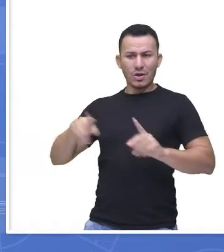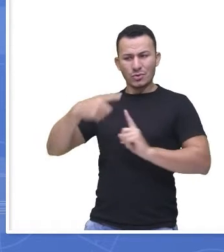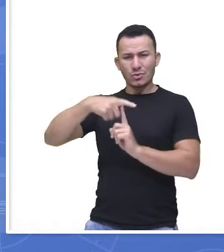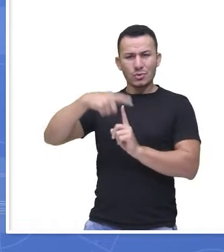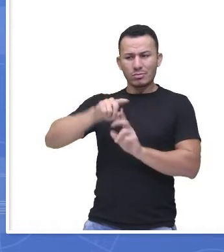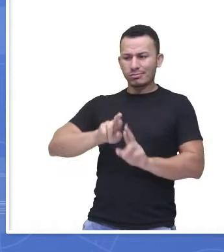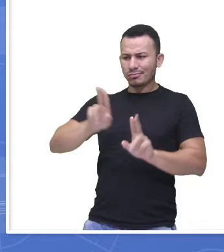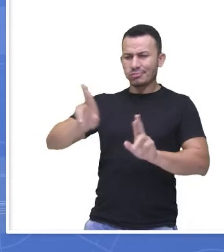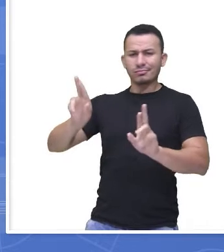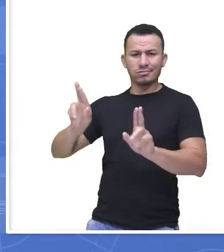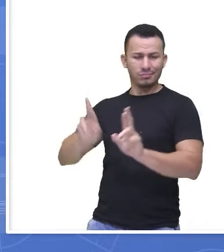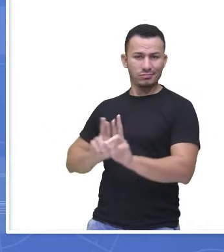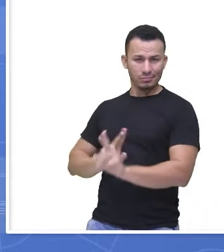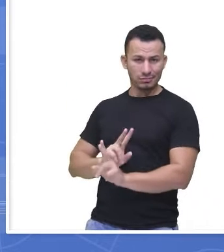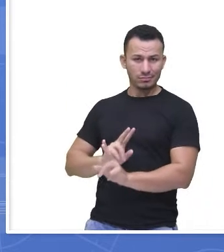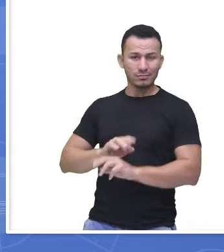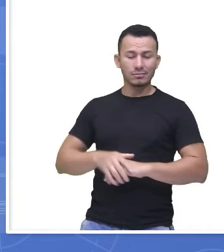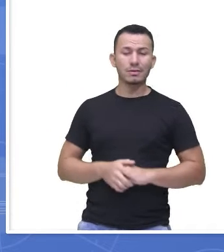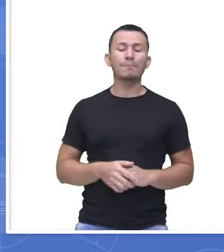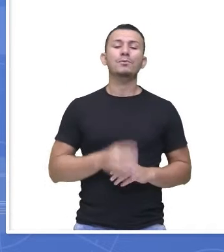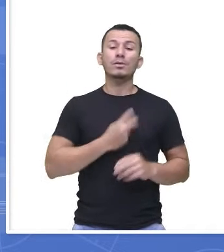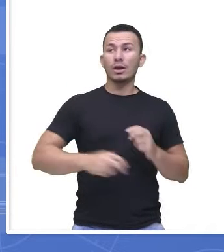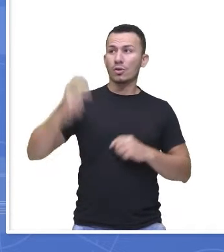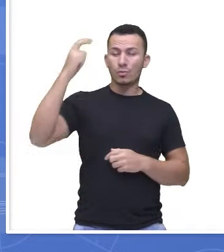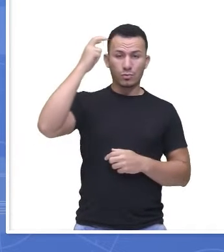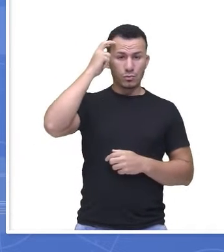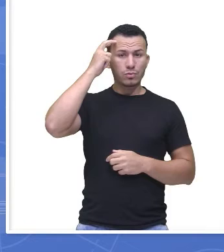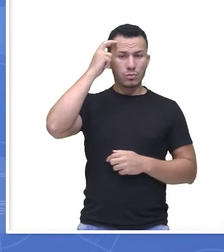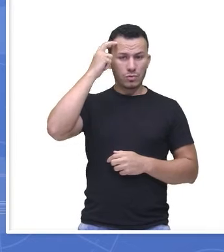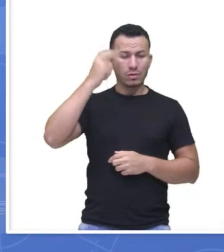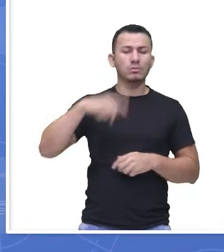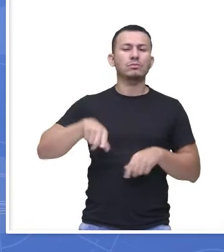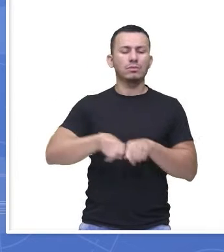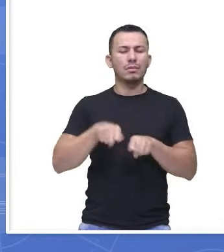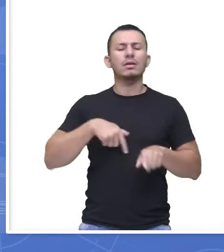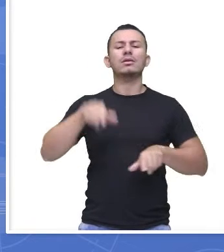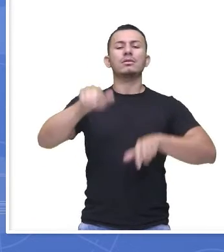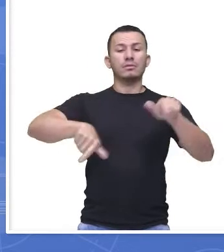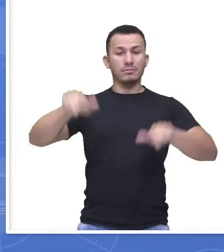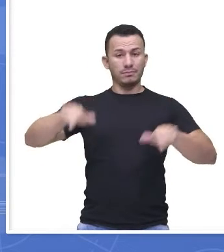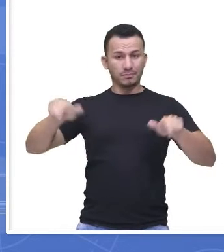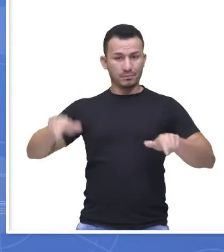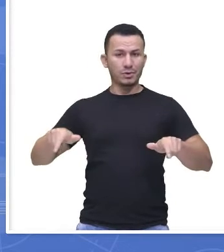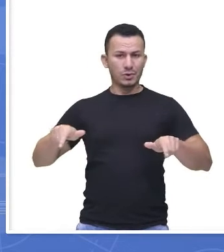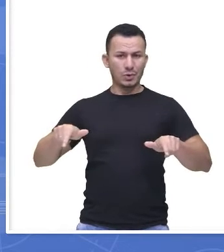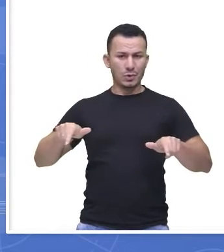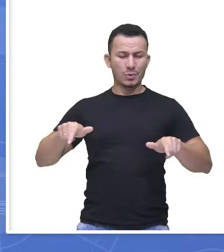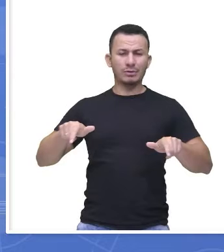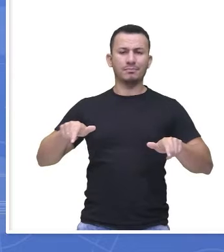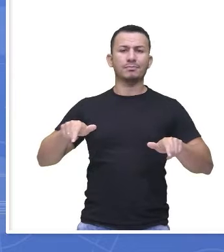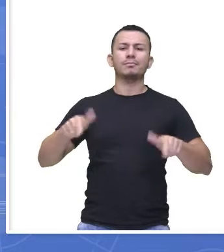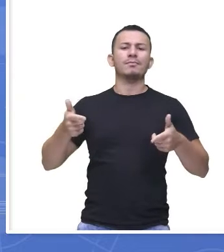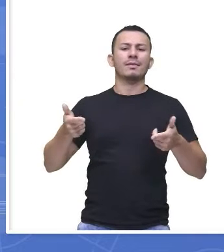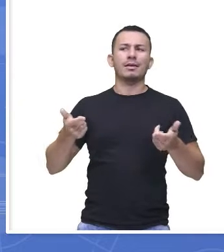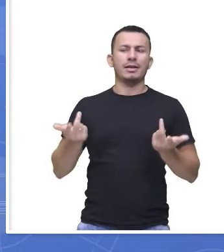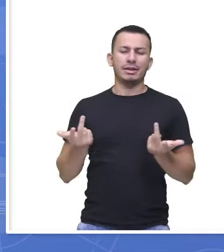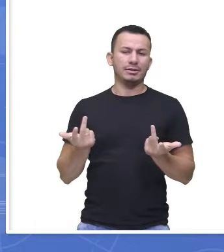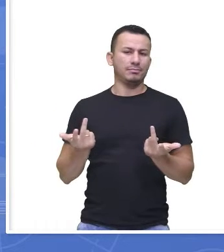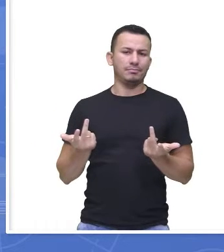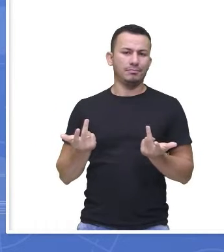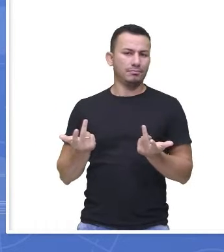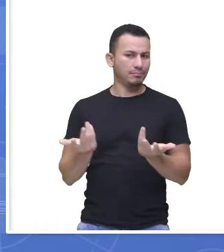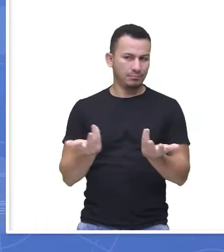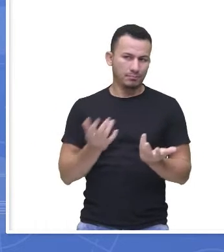aspectos. Então, nós temos então aí a diversidade cultural. As pessoas, nem todo mundo faz,